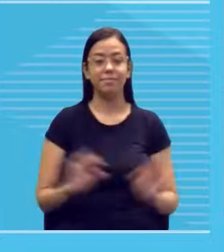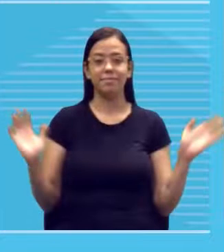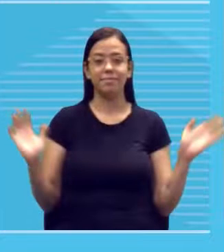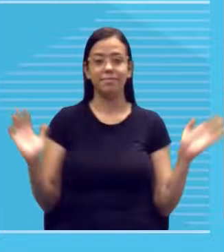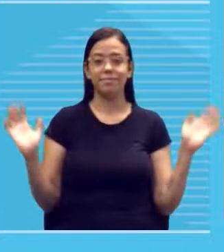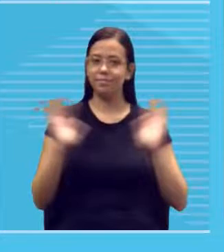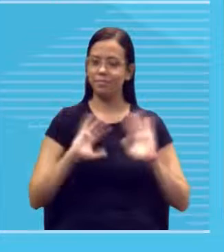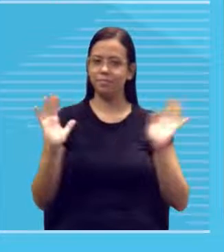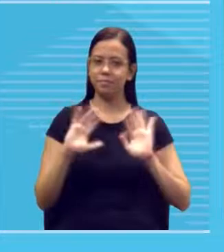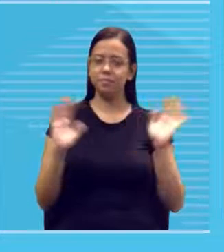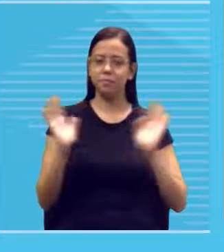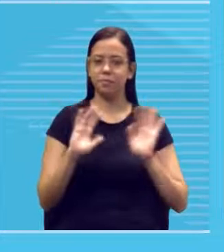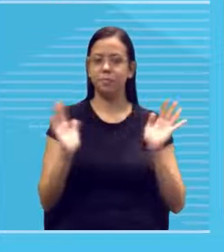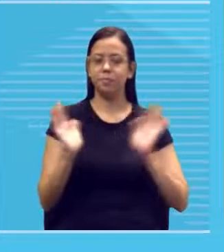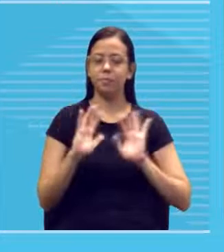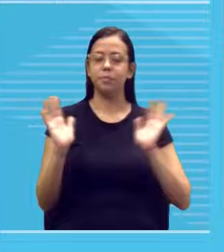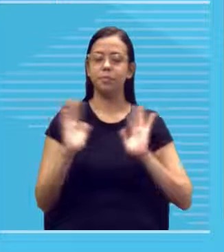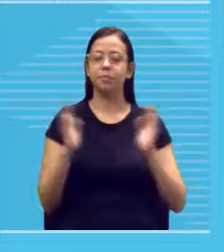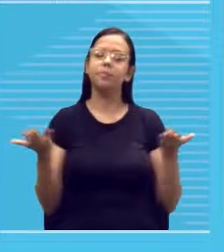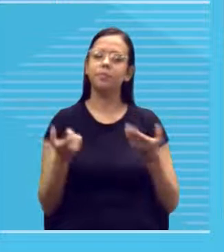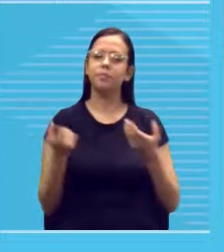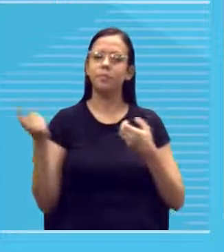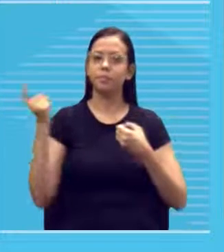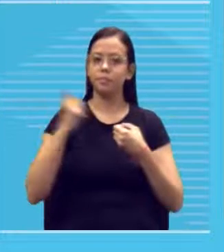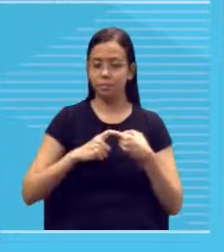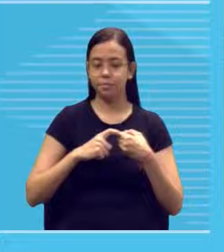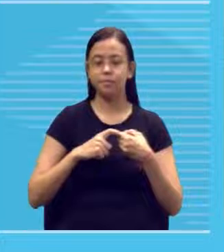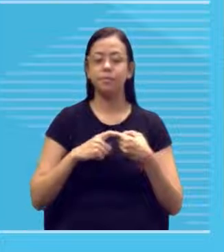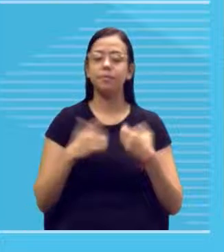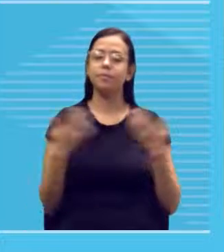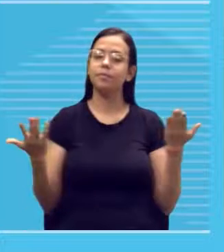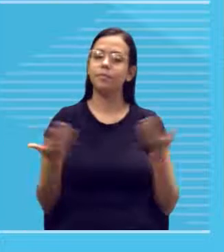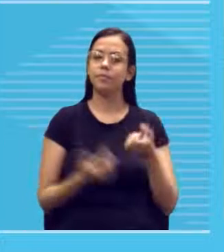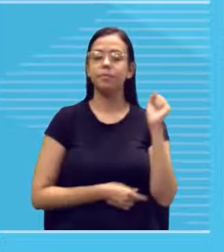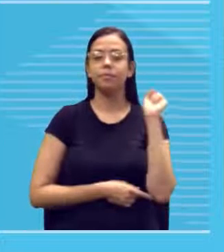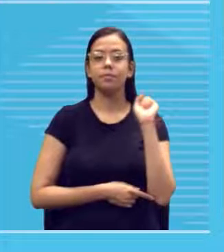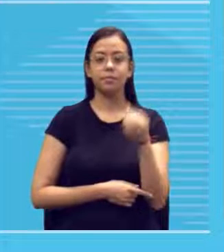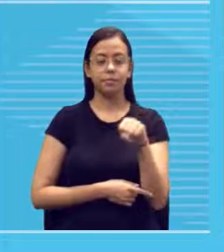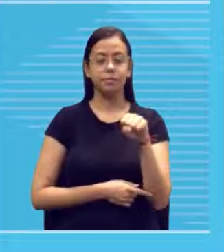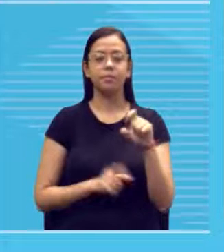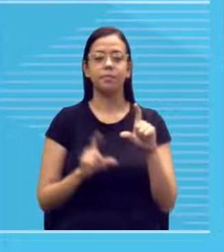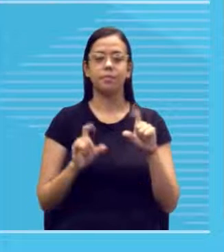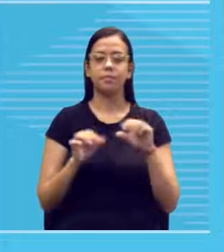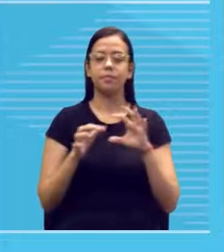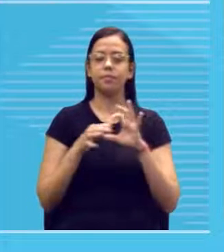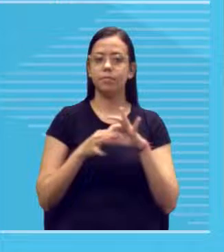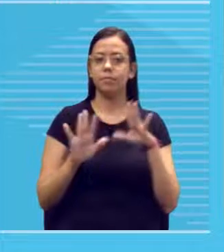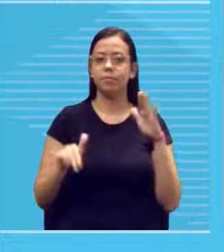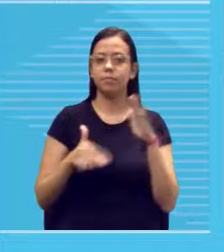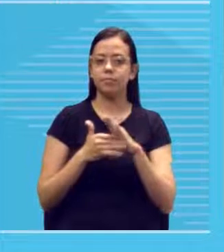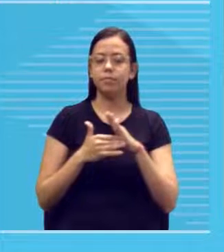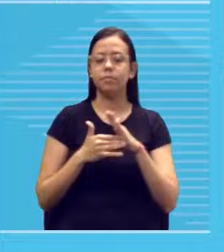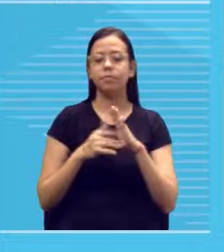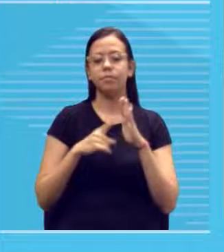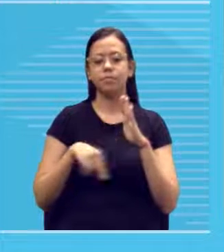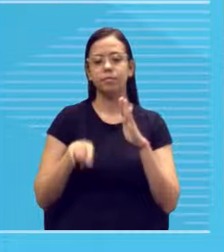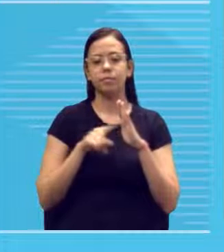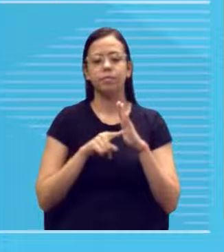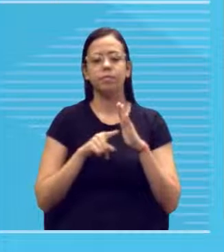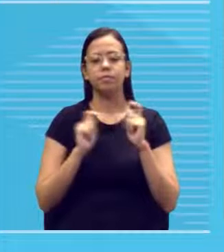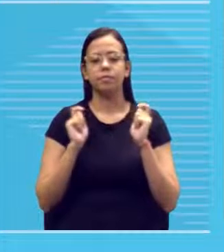pá vamos lá voltamos Agora sim né deixei o time para você